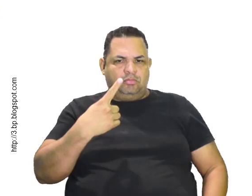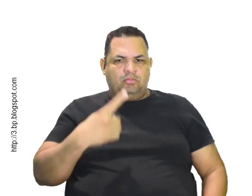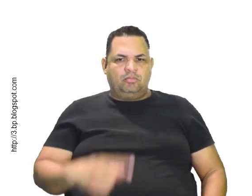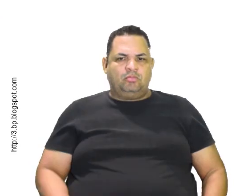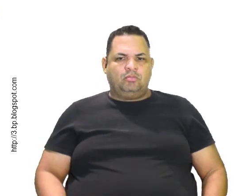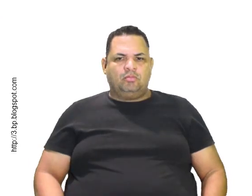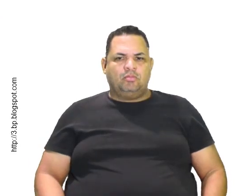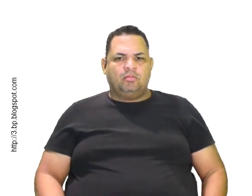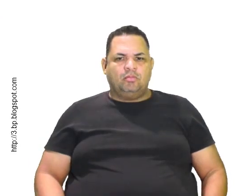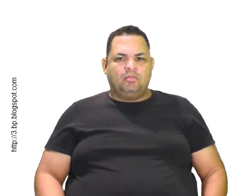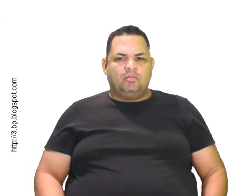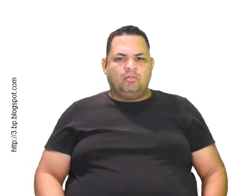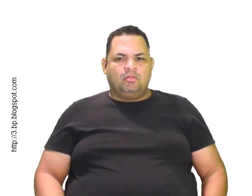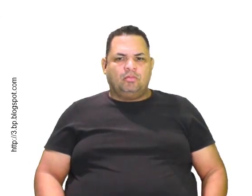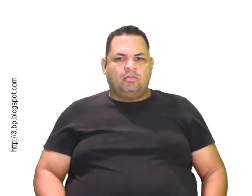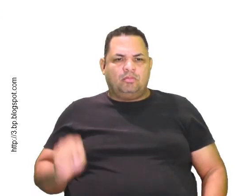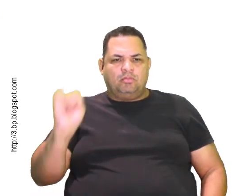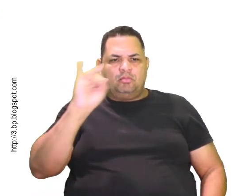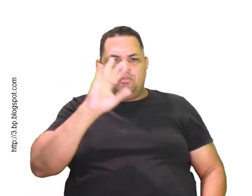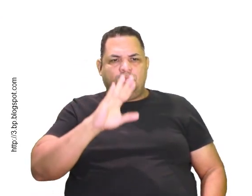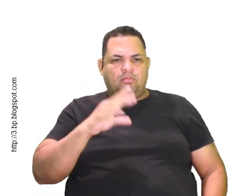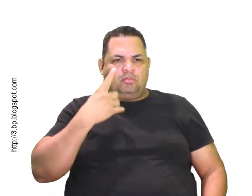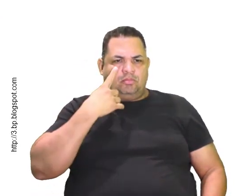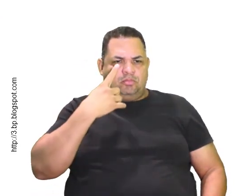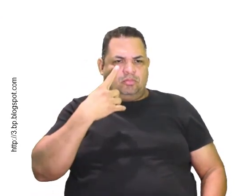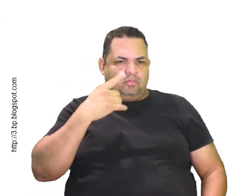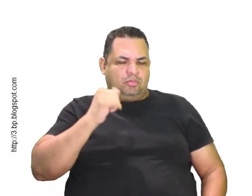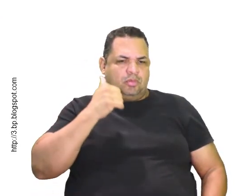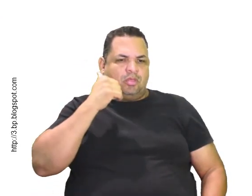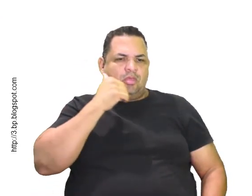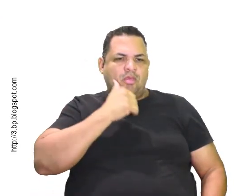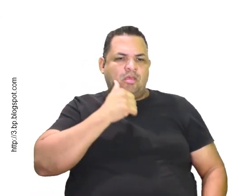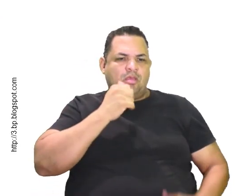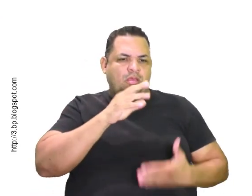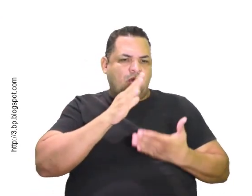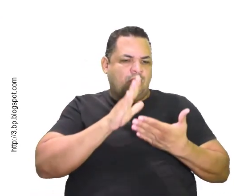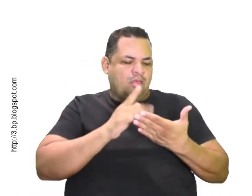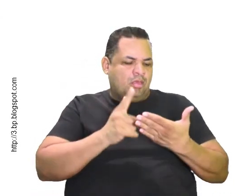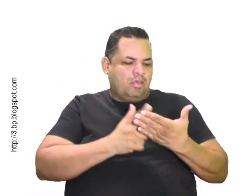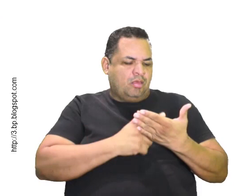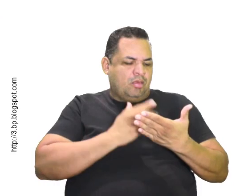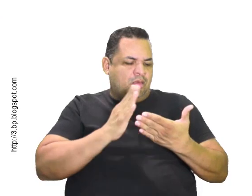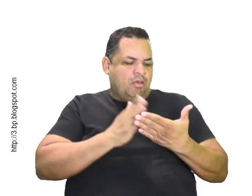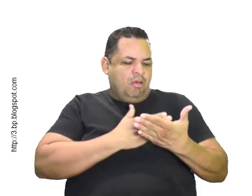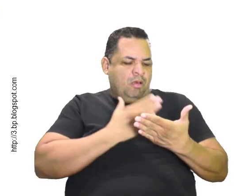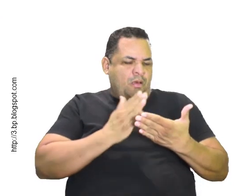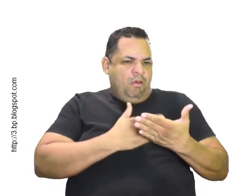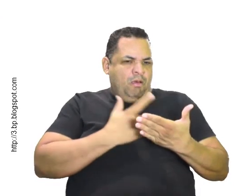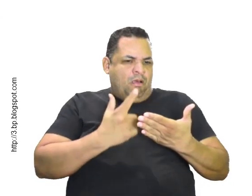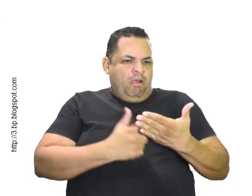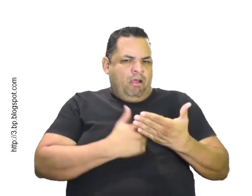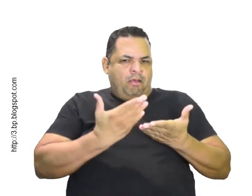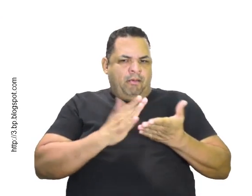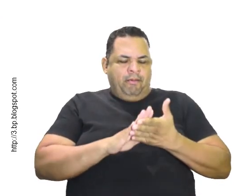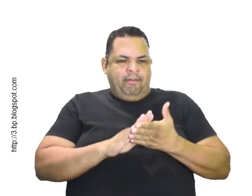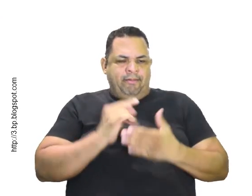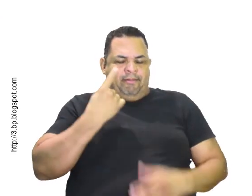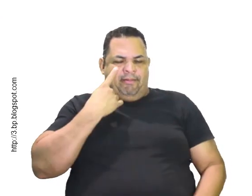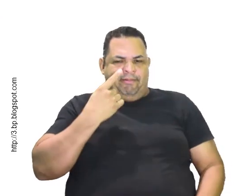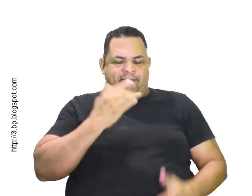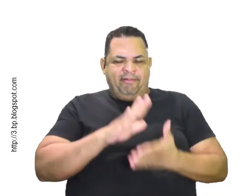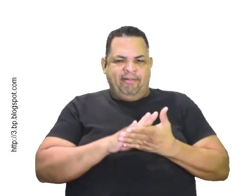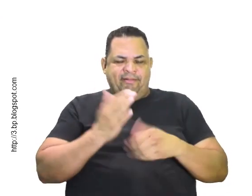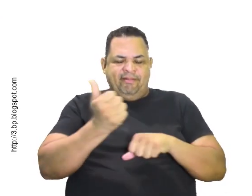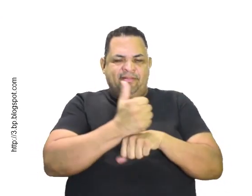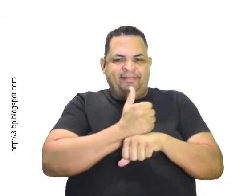que essa figura perfeita da menina que lendo o livro, né? Então, algo interessante do realismo é que os artistas